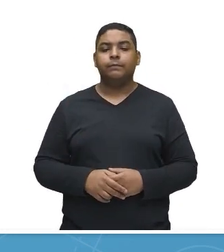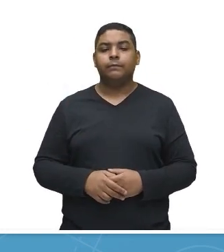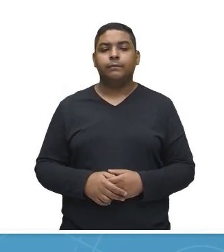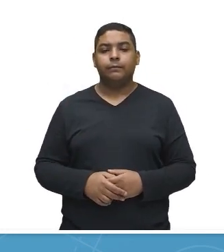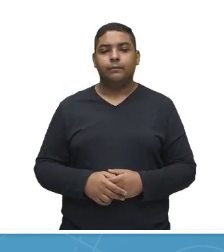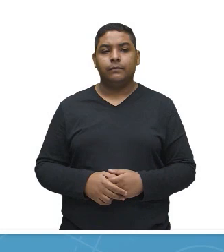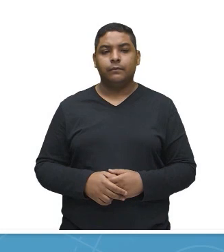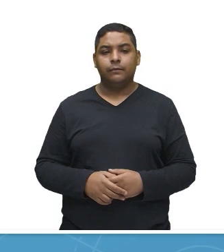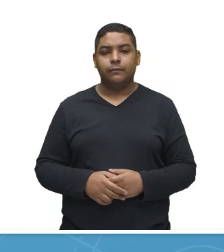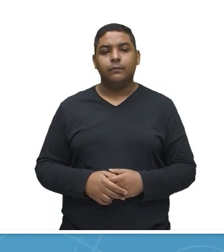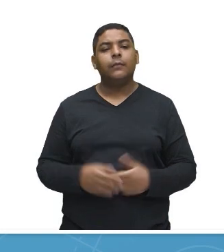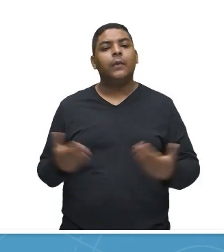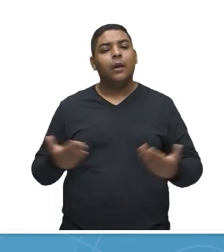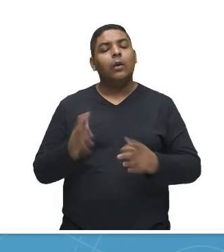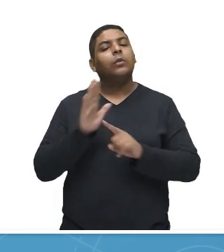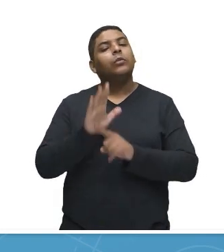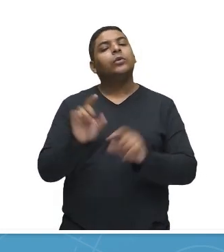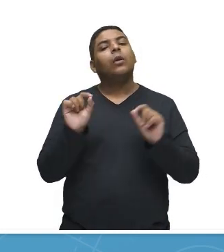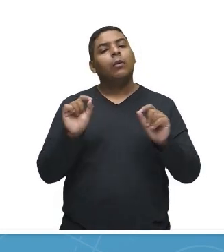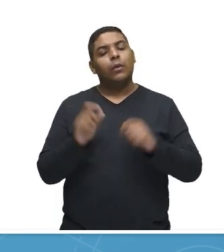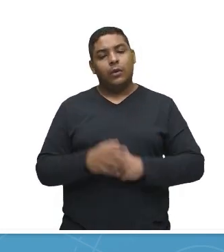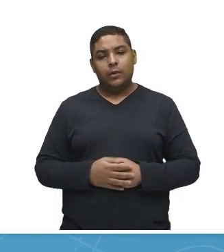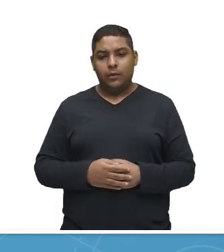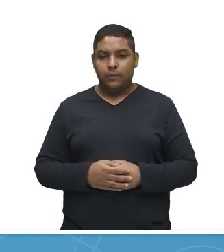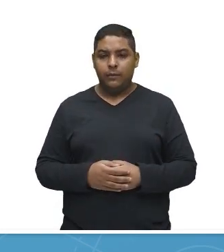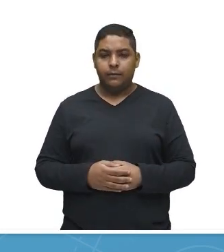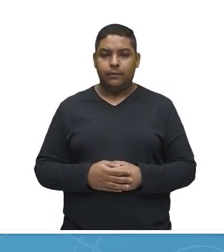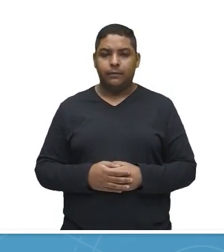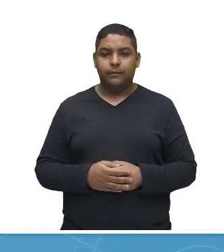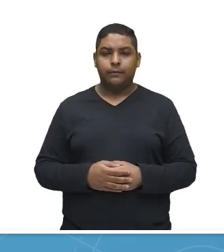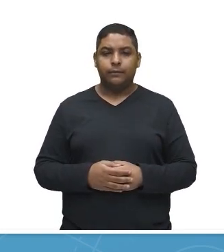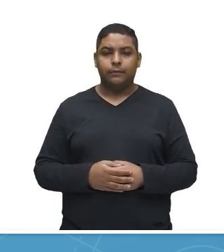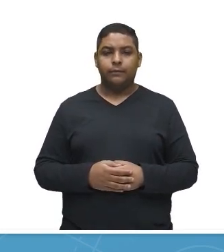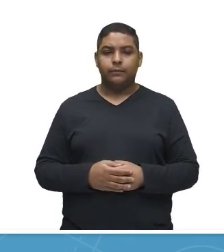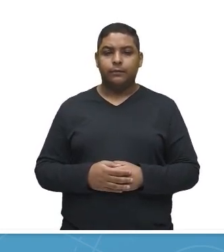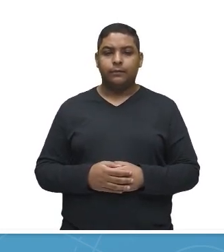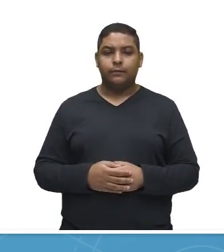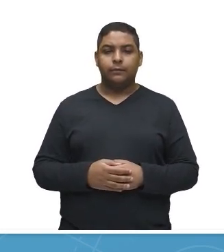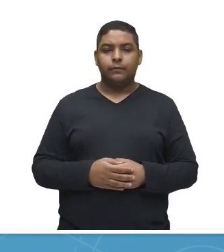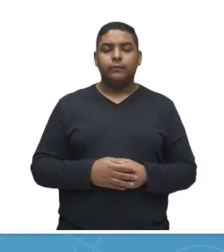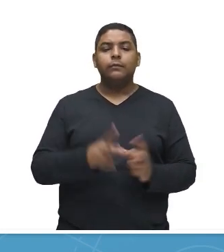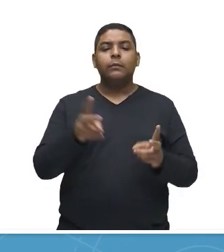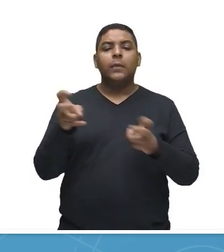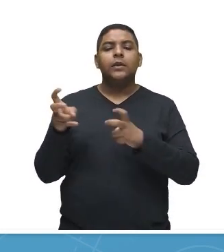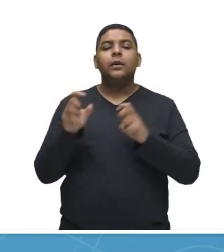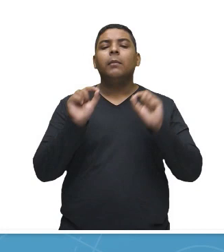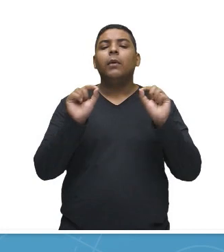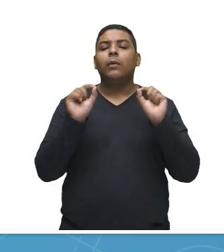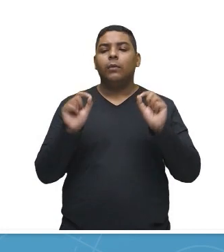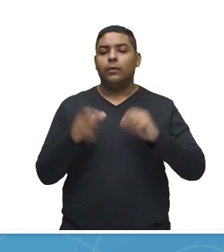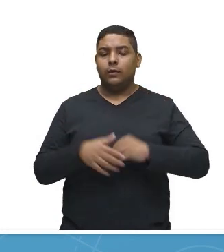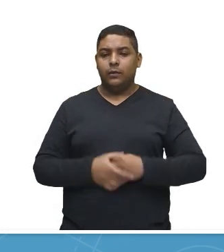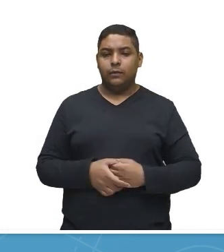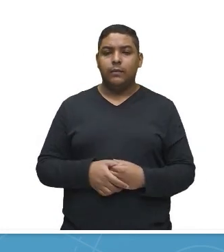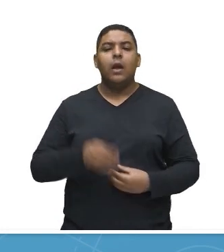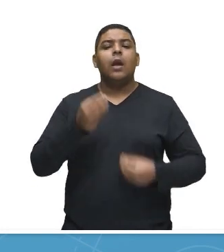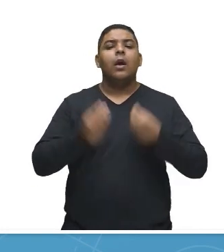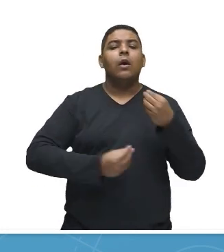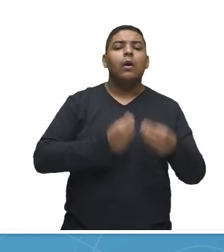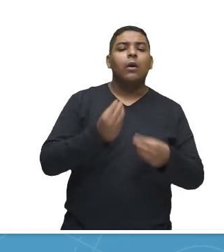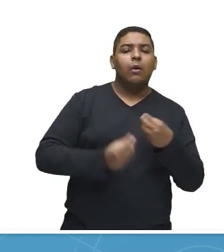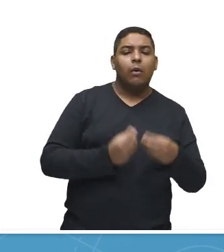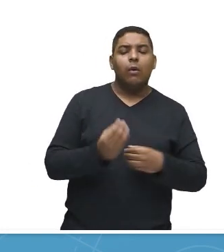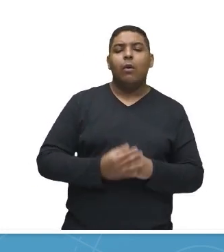ritual. Agora eu vou mostrar para vocês uma animaçãozinha para vocês perceberem, para vocês verem como é que